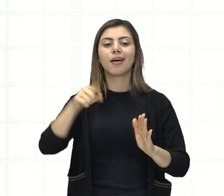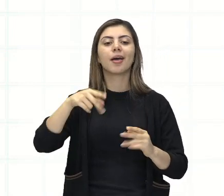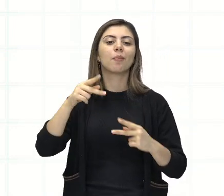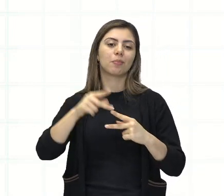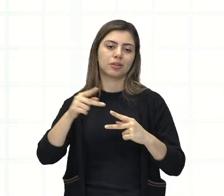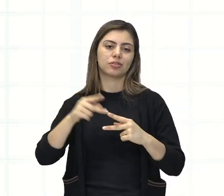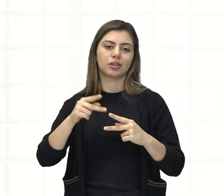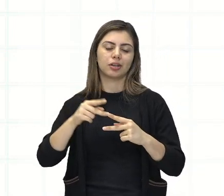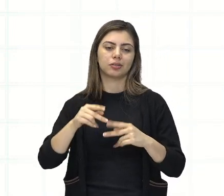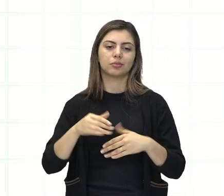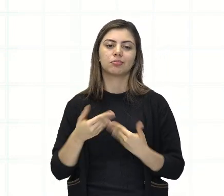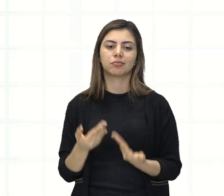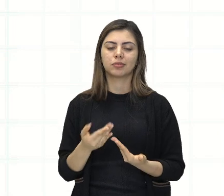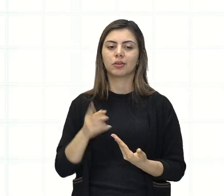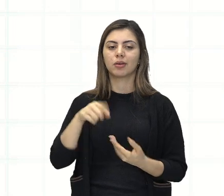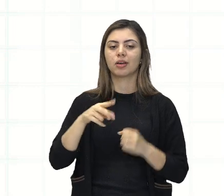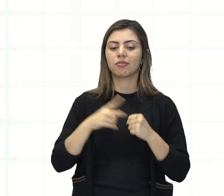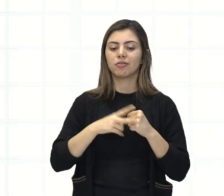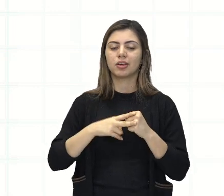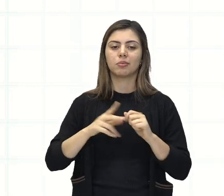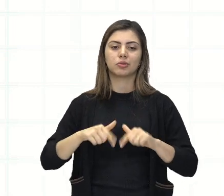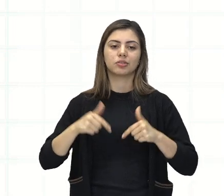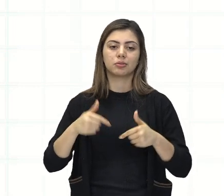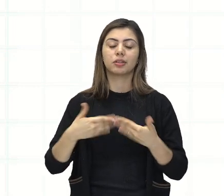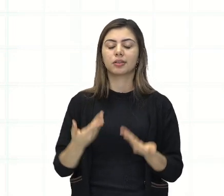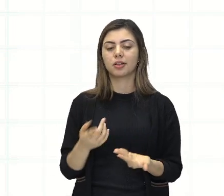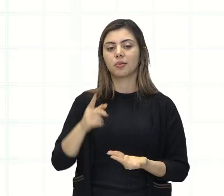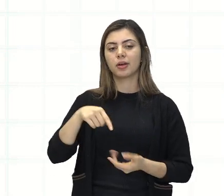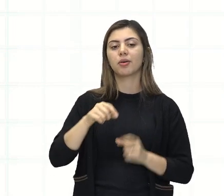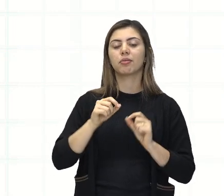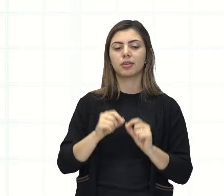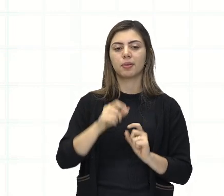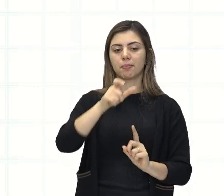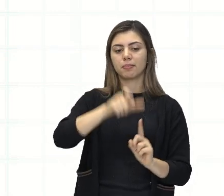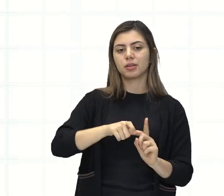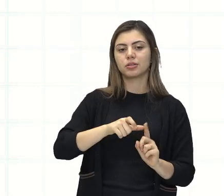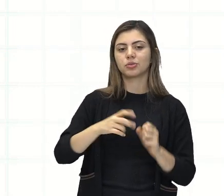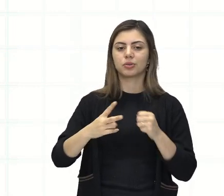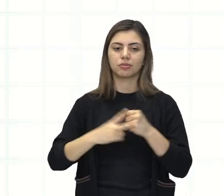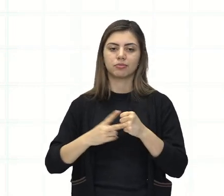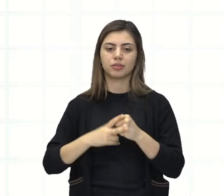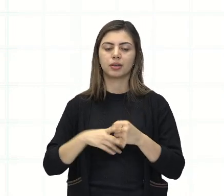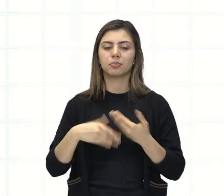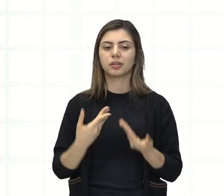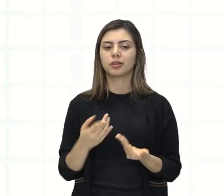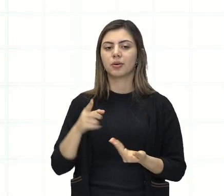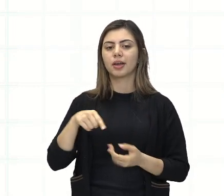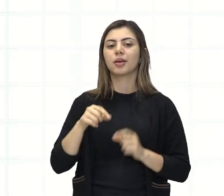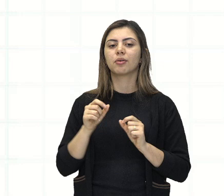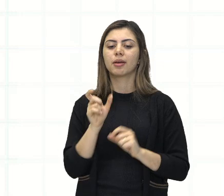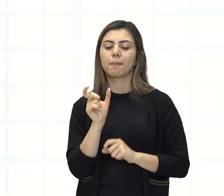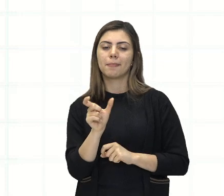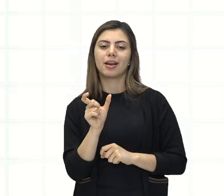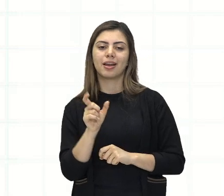predicado. Esse verbo é uma ação, então predicado verbal, e nós vamos chamá-lo de verbo